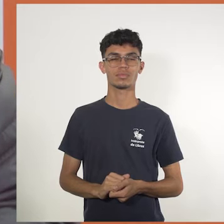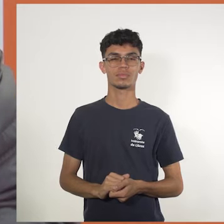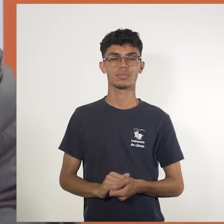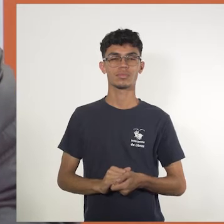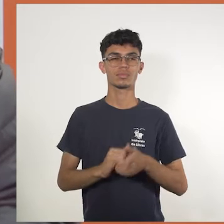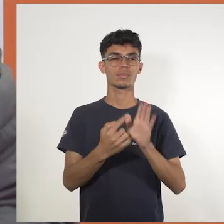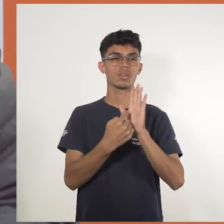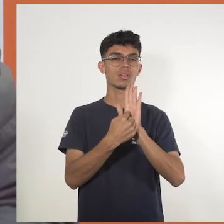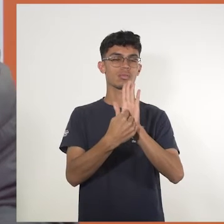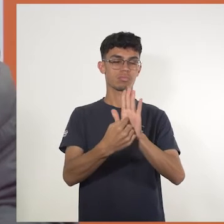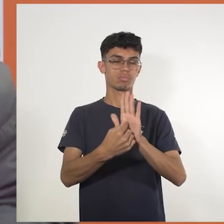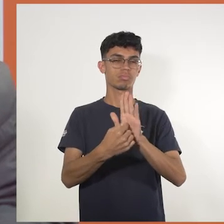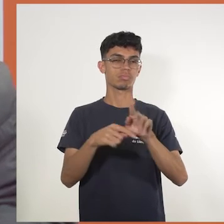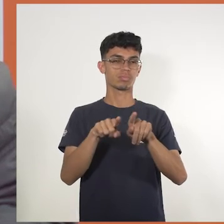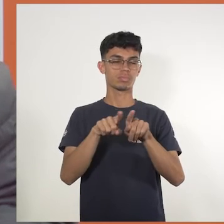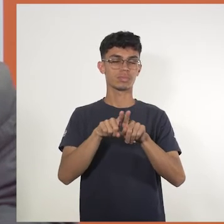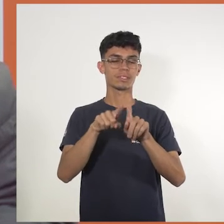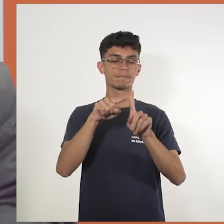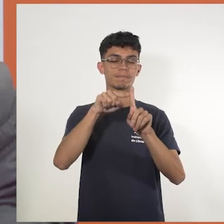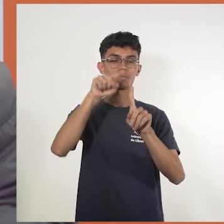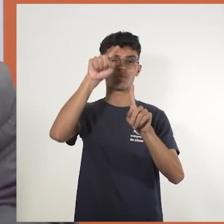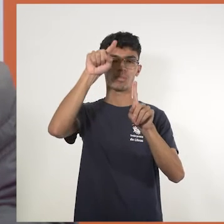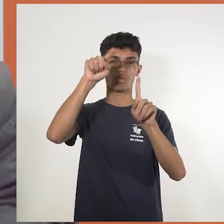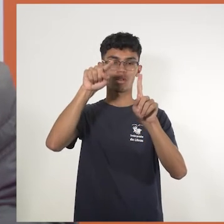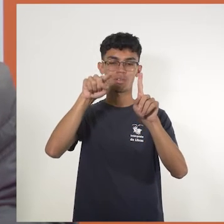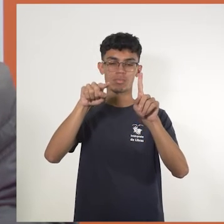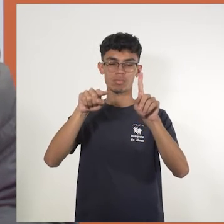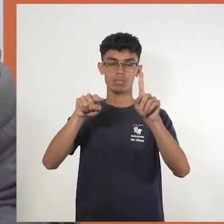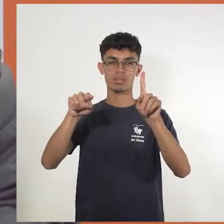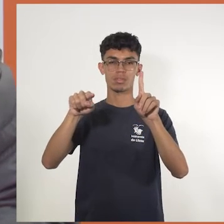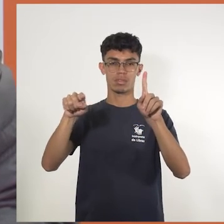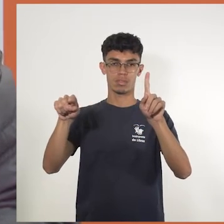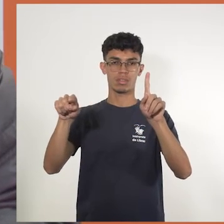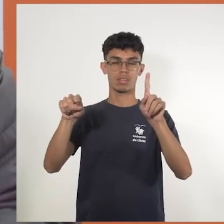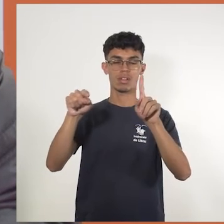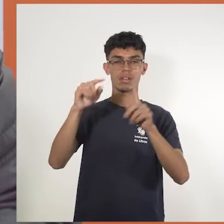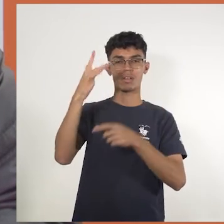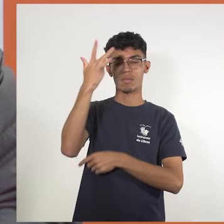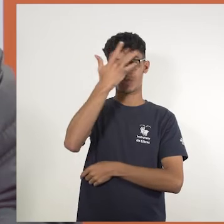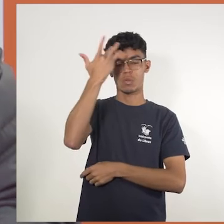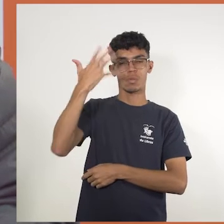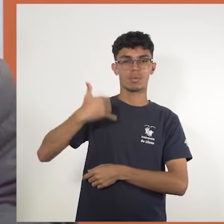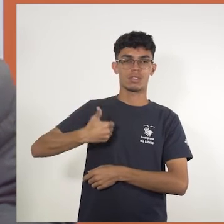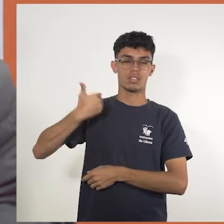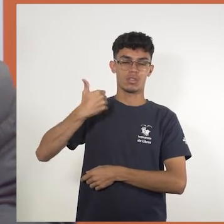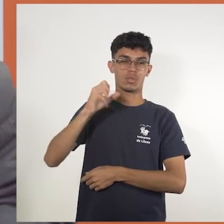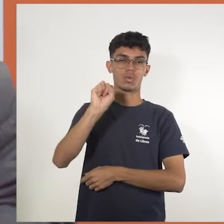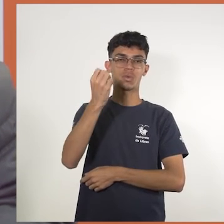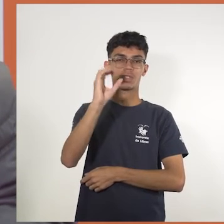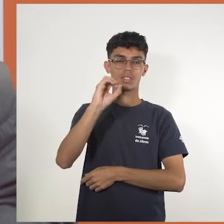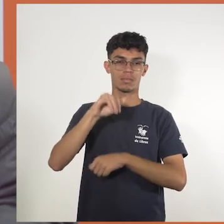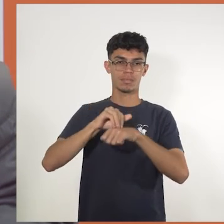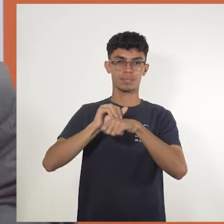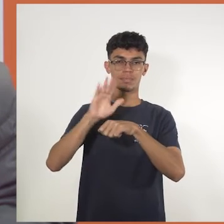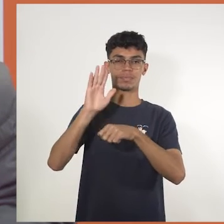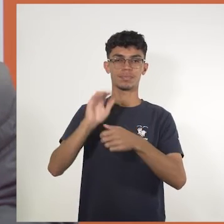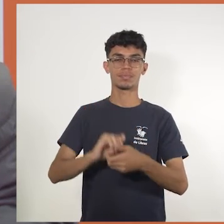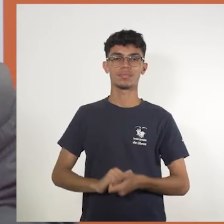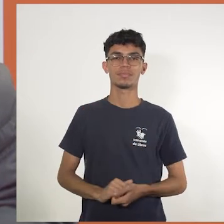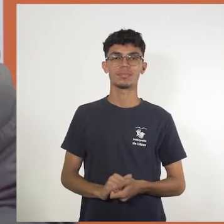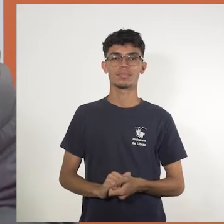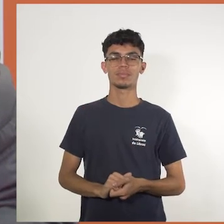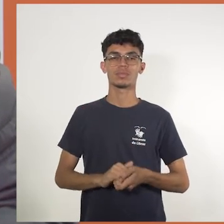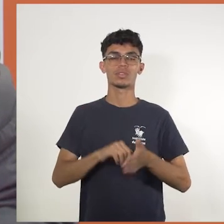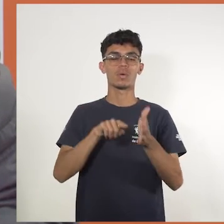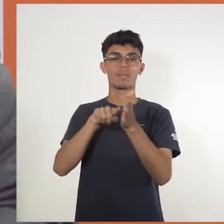mostra também uma queda nas pessoas acima de 80 anos. Nós estamos avançando